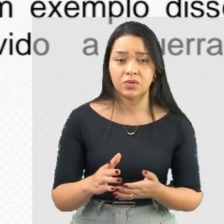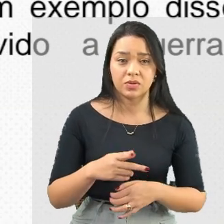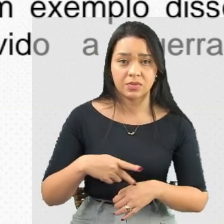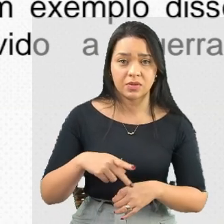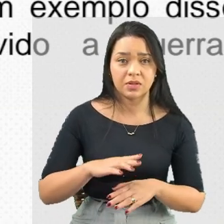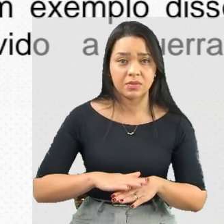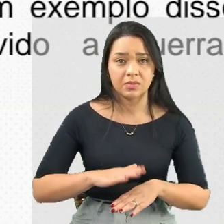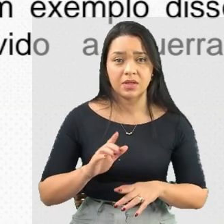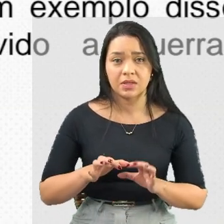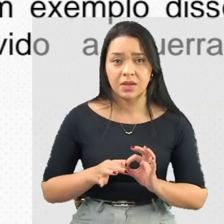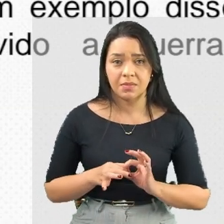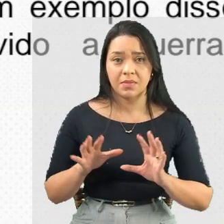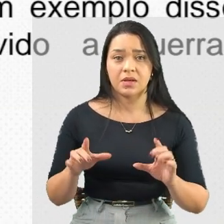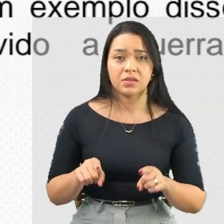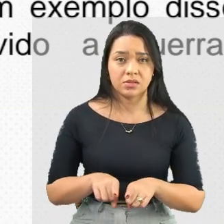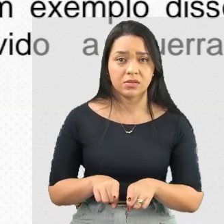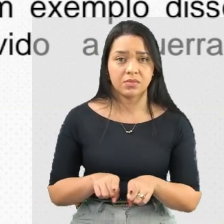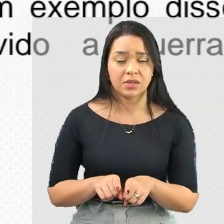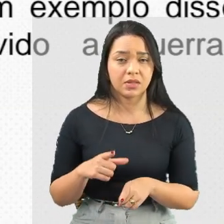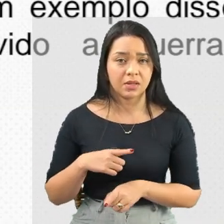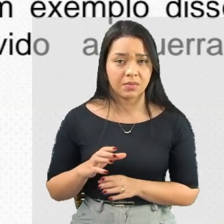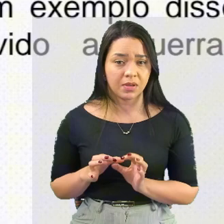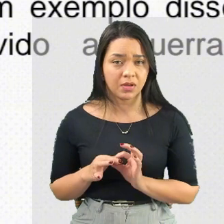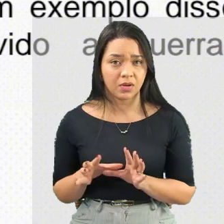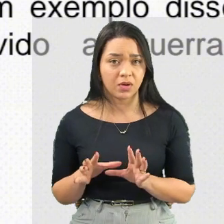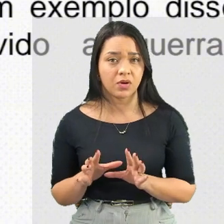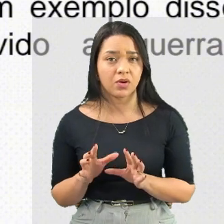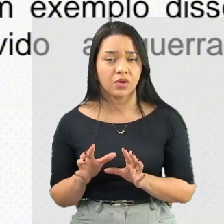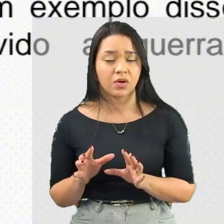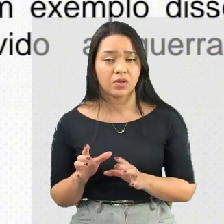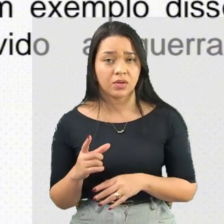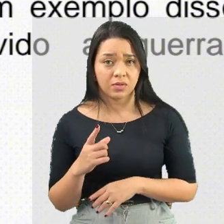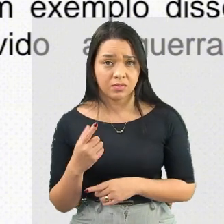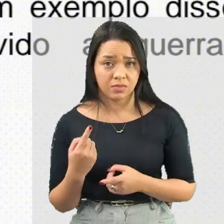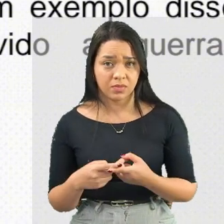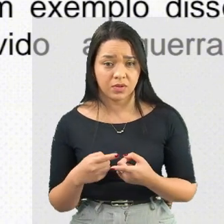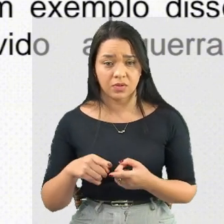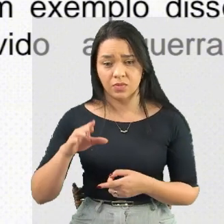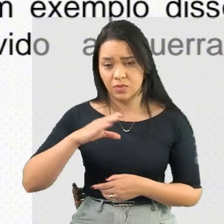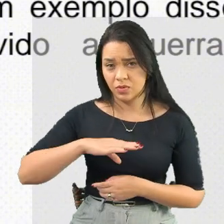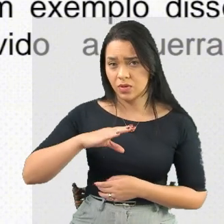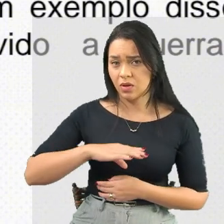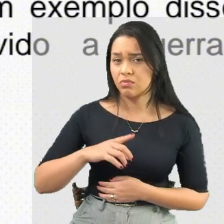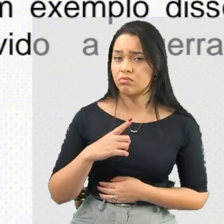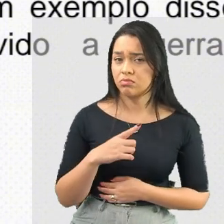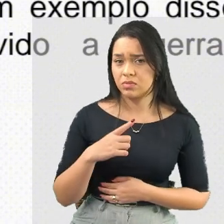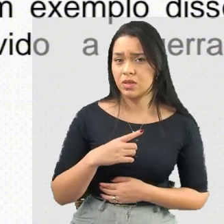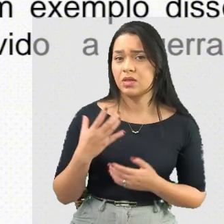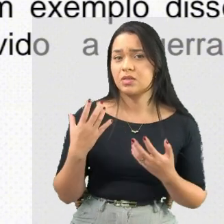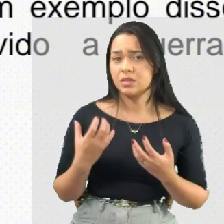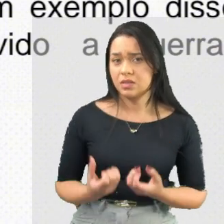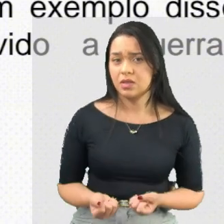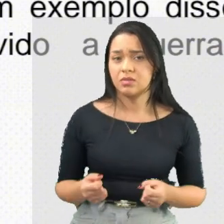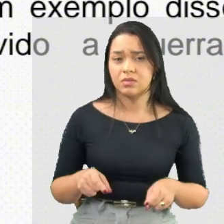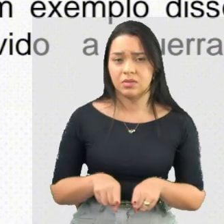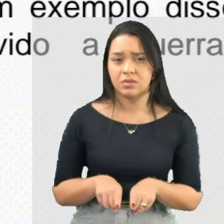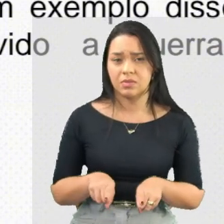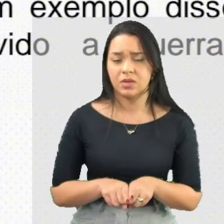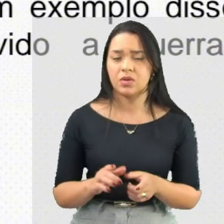mais abertas, permitindo maior liberdade de movimentação. Portugal tem sido assim, tá? Claro, né? Com